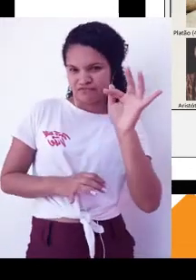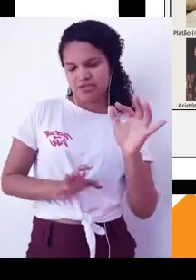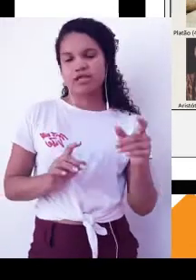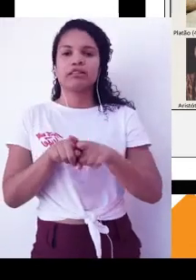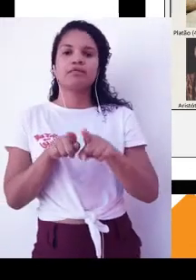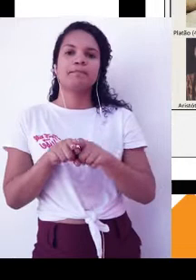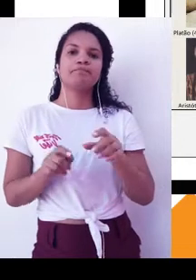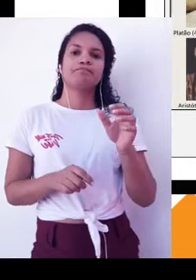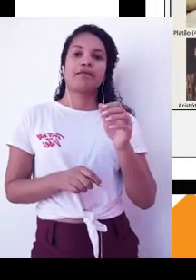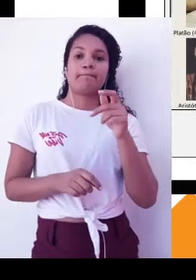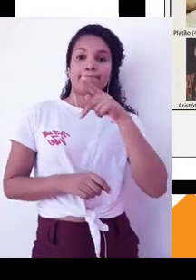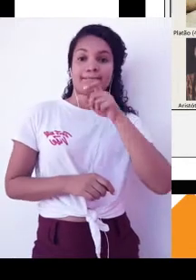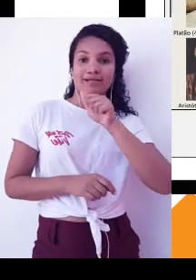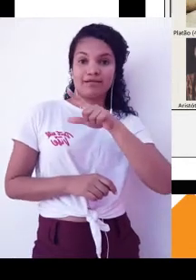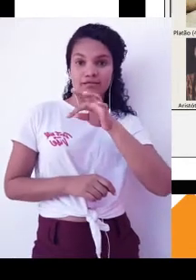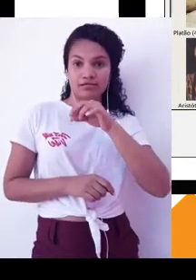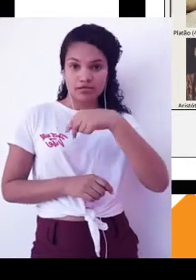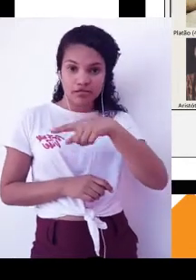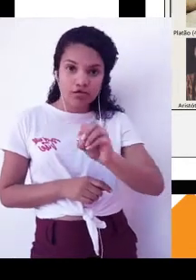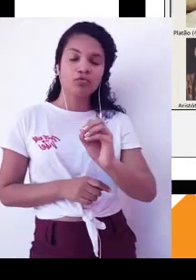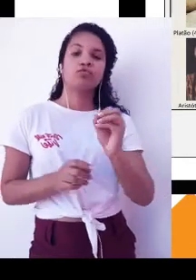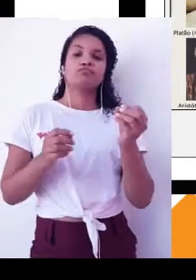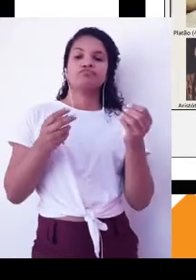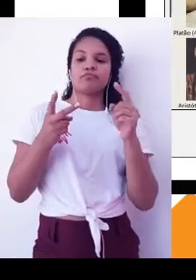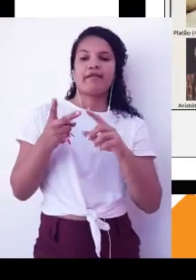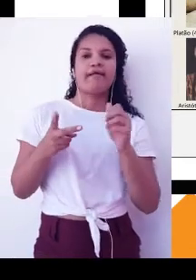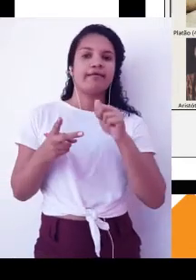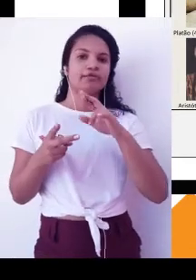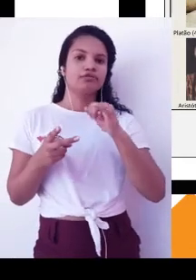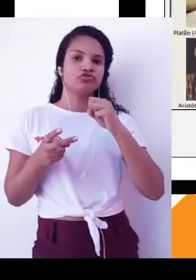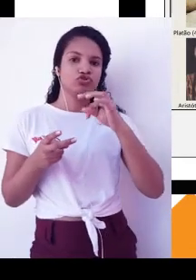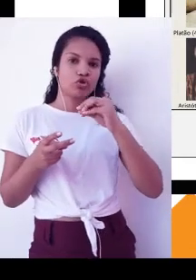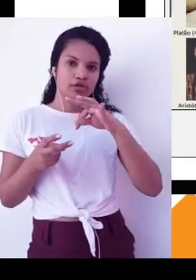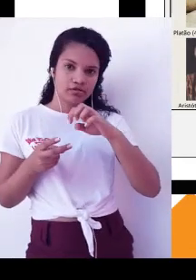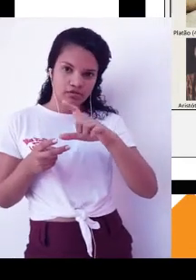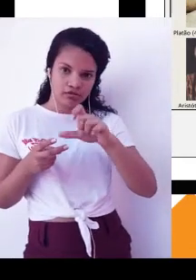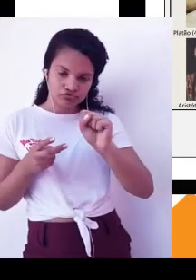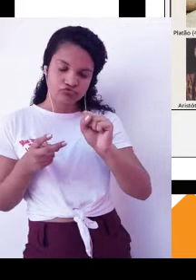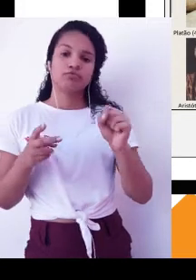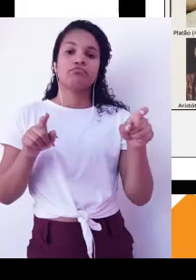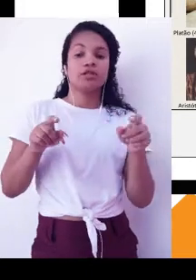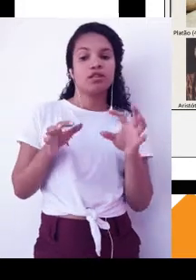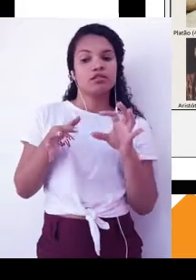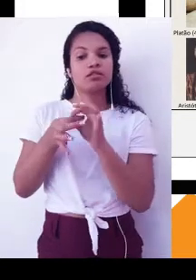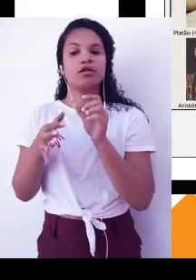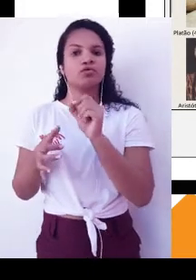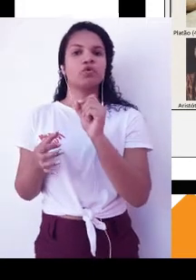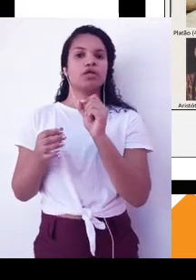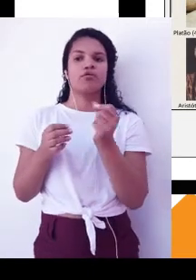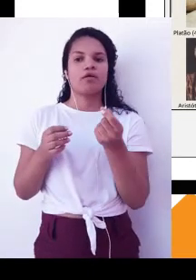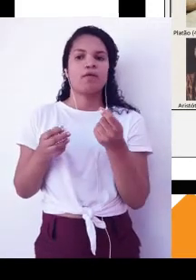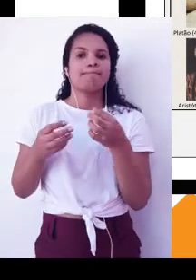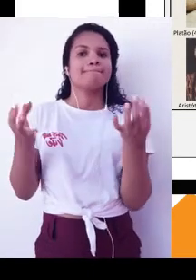do Aristóteles. É uma concepção ligada à ideia de perfeição, da imutabilidade, do